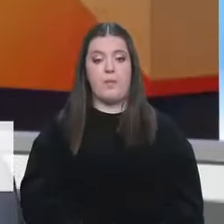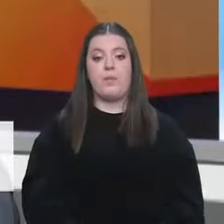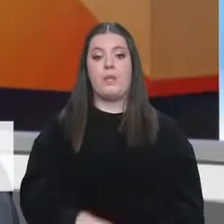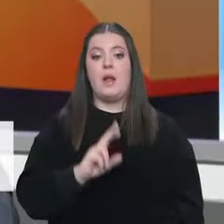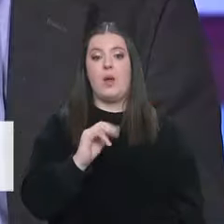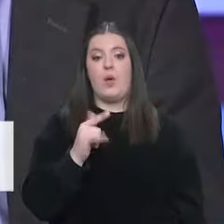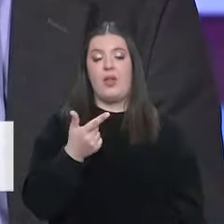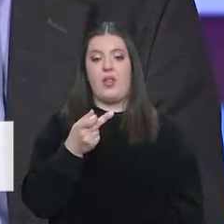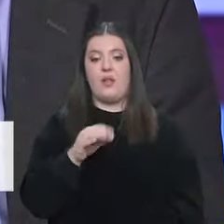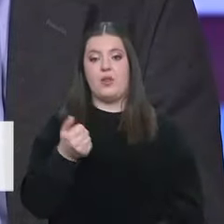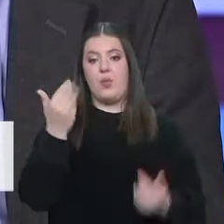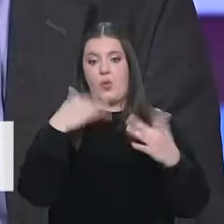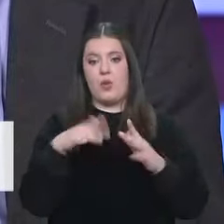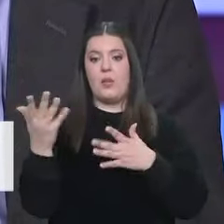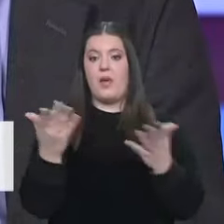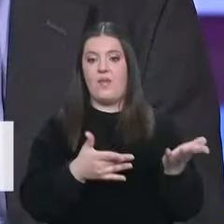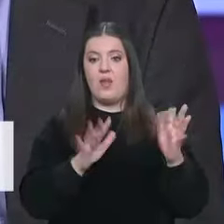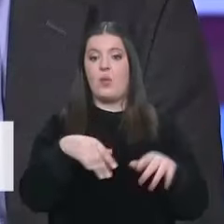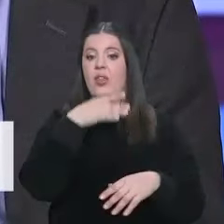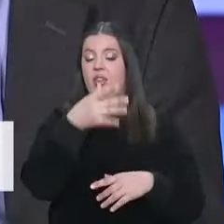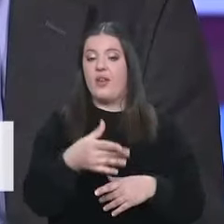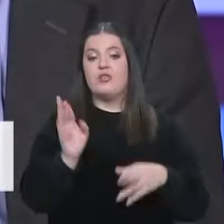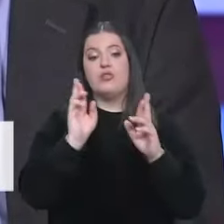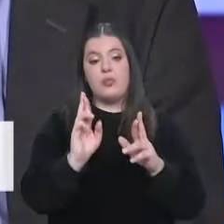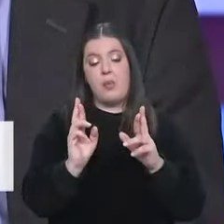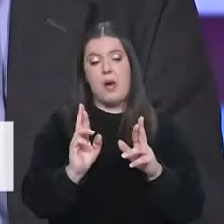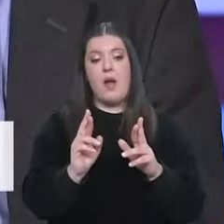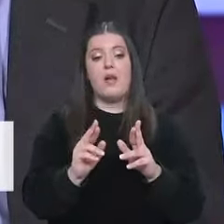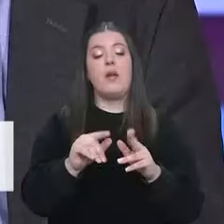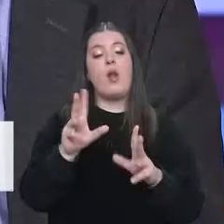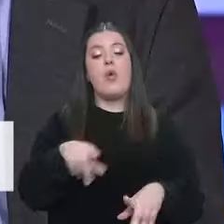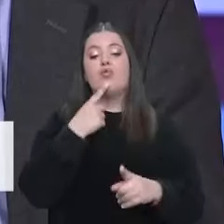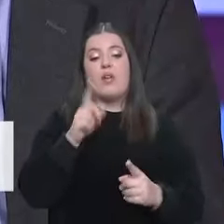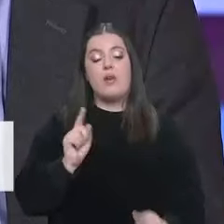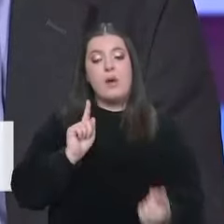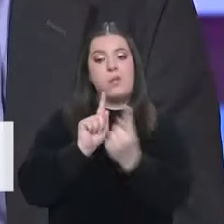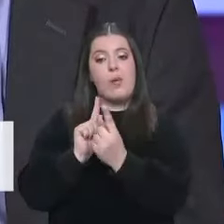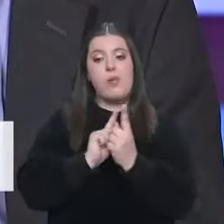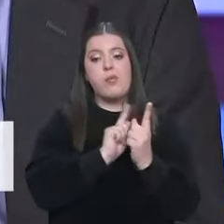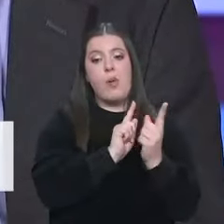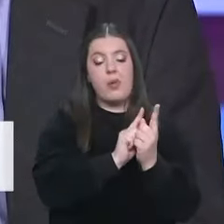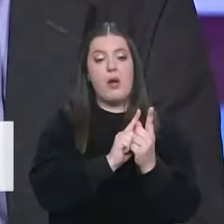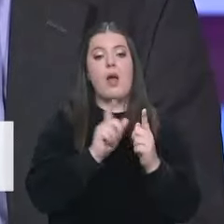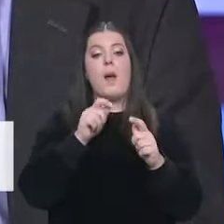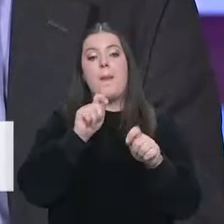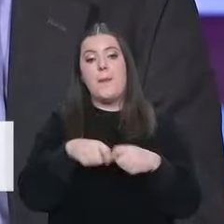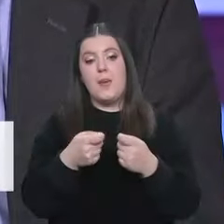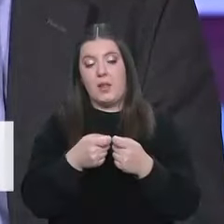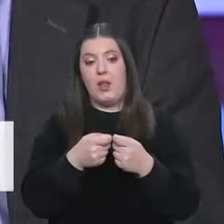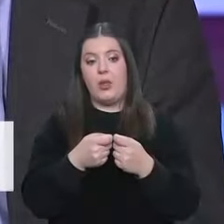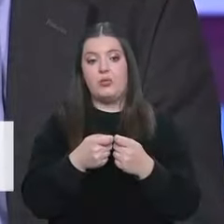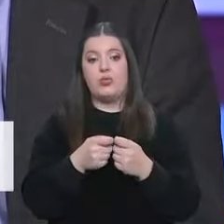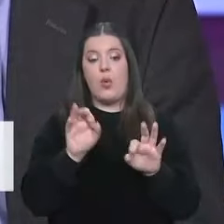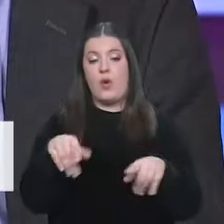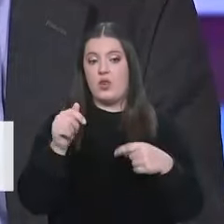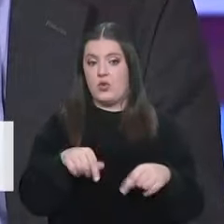Tavares Boa noite e bem-vindo quando diz que espera que haja novas audiências com os partidos está a dizer-nos que audiências como as de